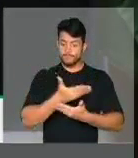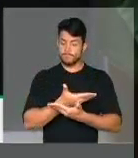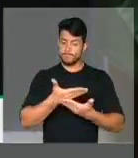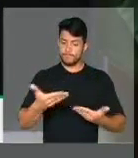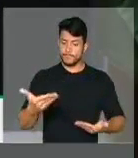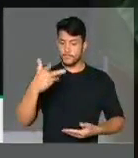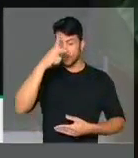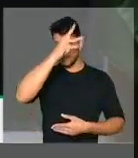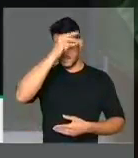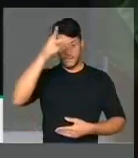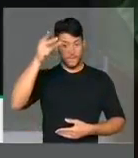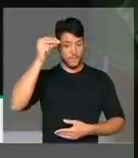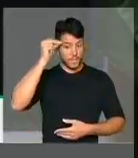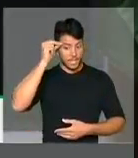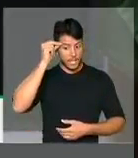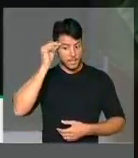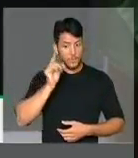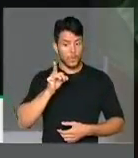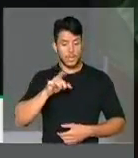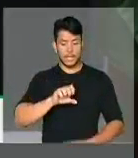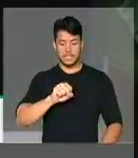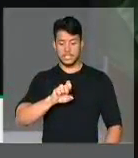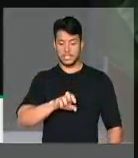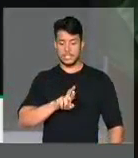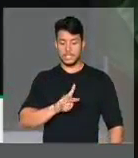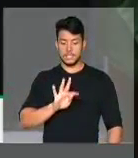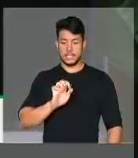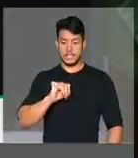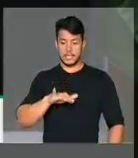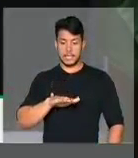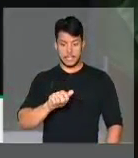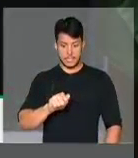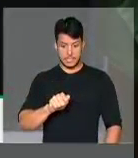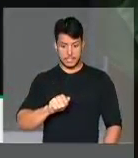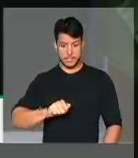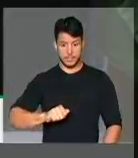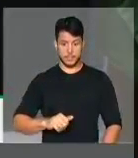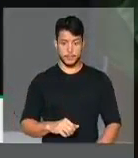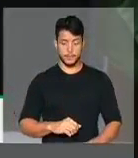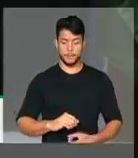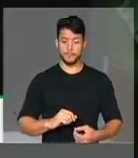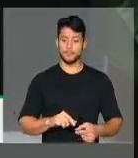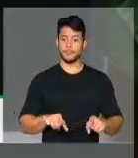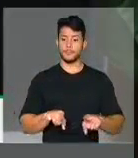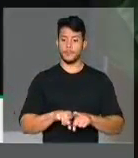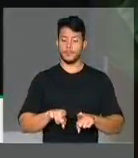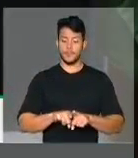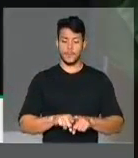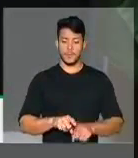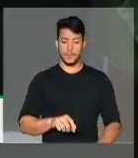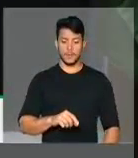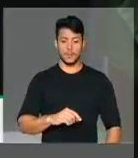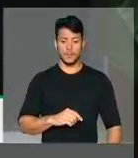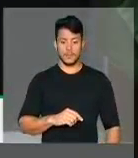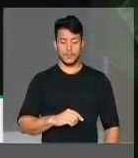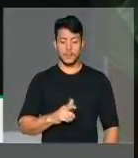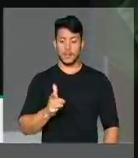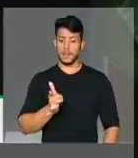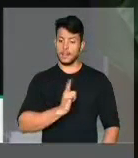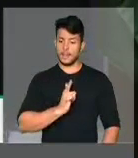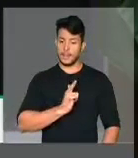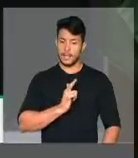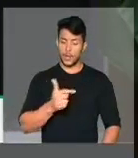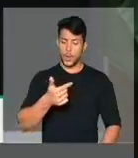senhores prefeitos da minha querida Sertânia, o Ângelo, de Itapetim, o Adelmo, de